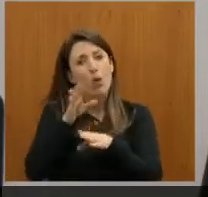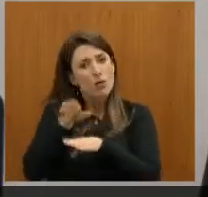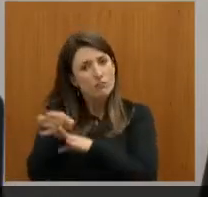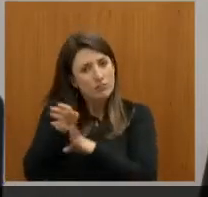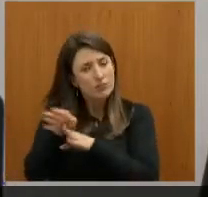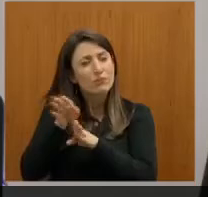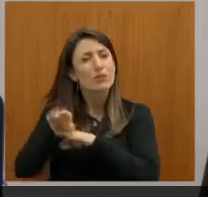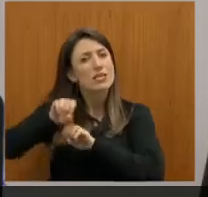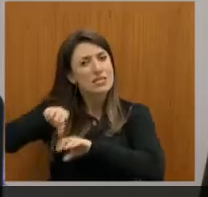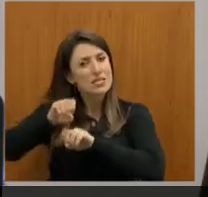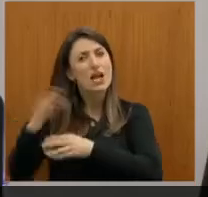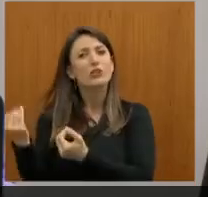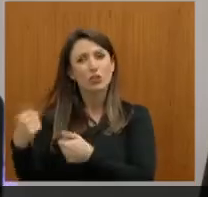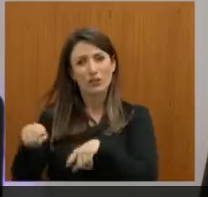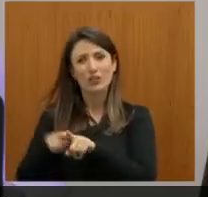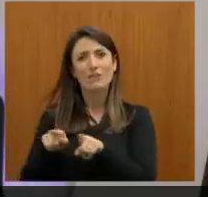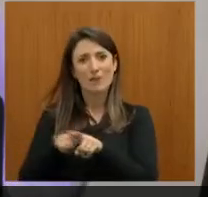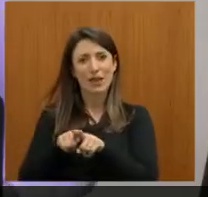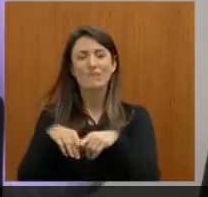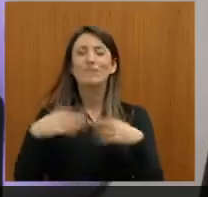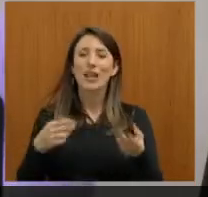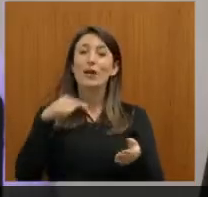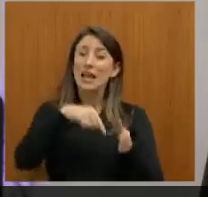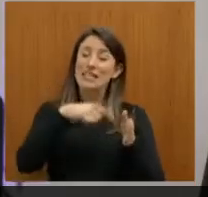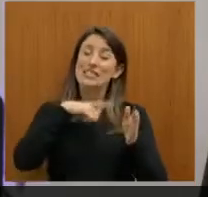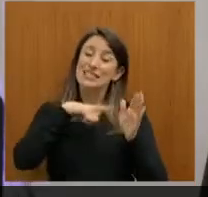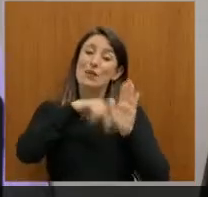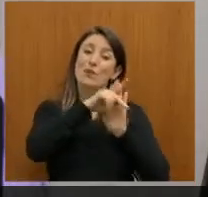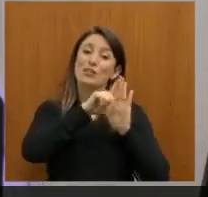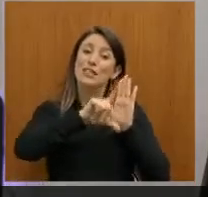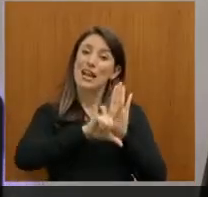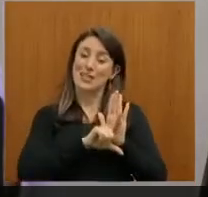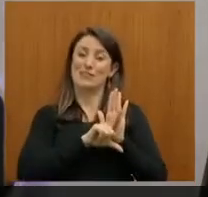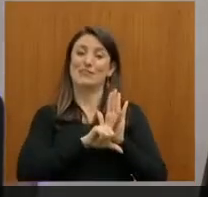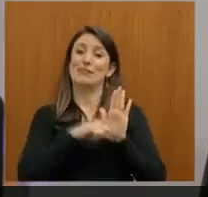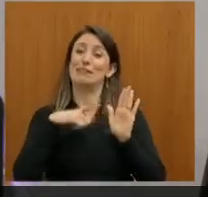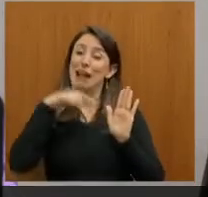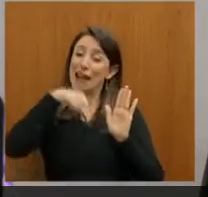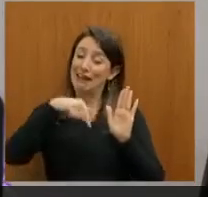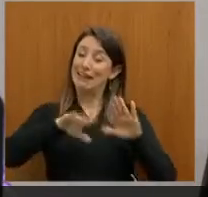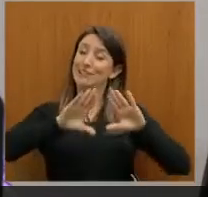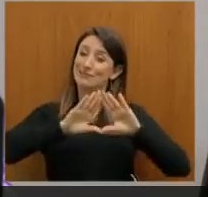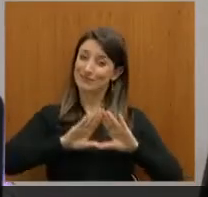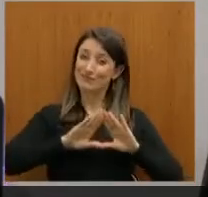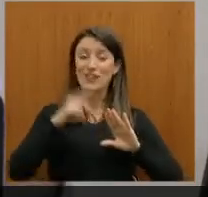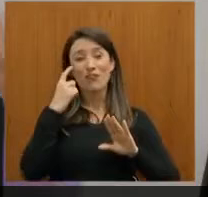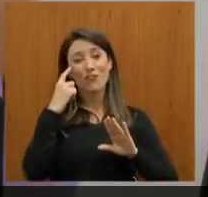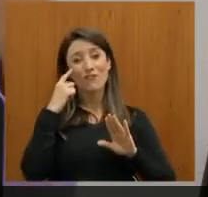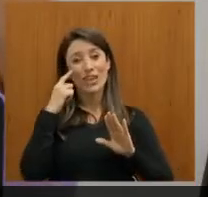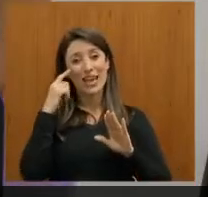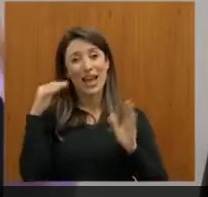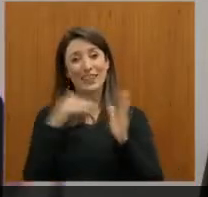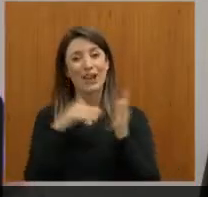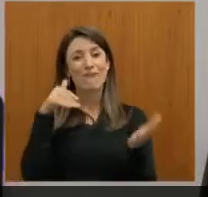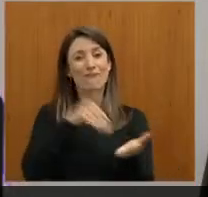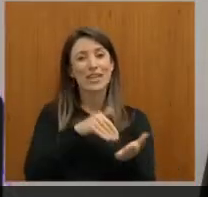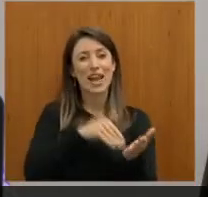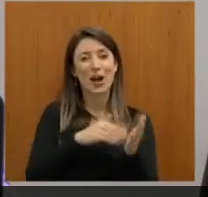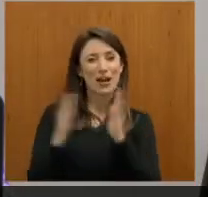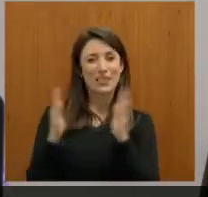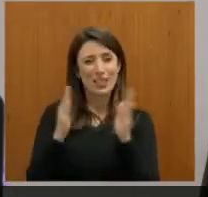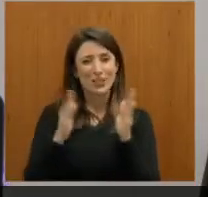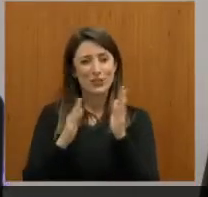projeto ele tá aqui na casa Espero que até o final da nossa legislatura a gente consiga acelerar o e